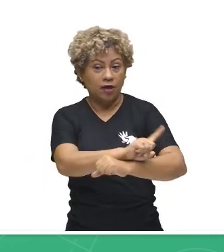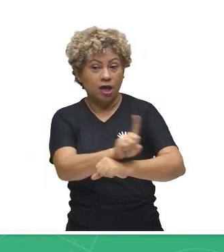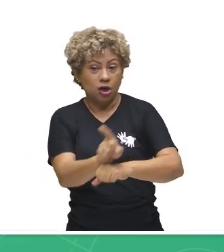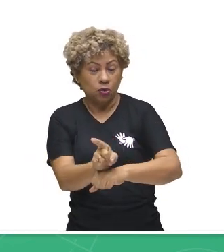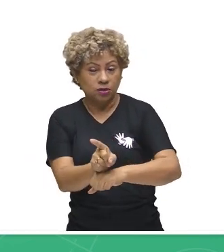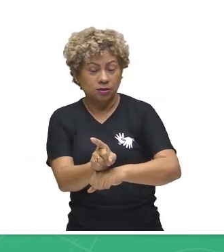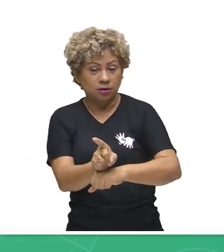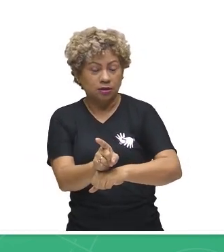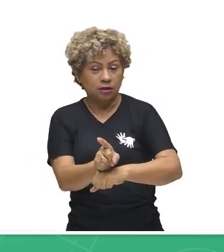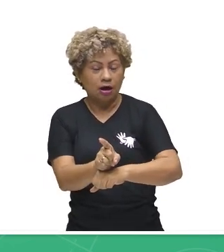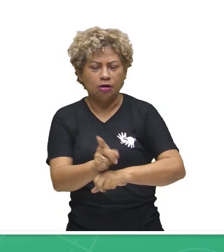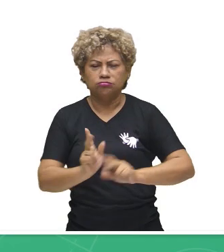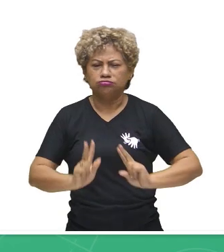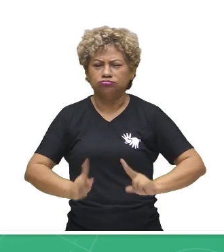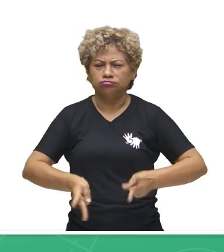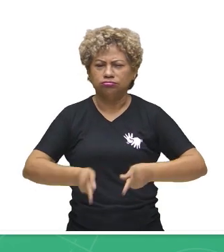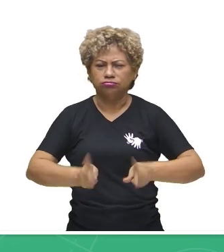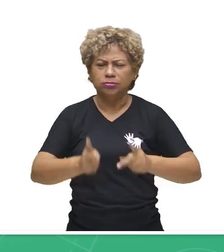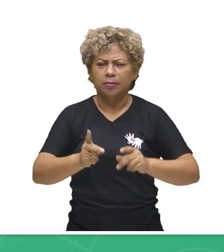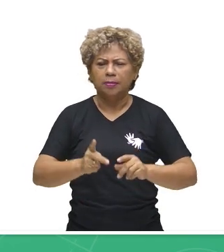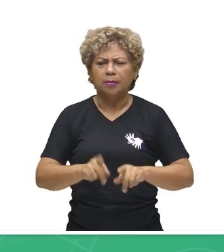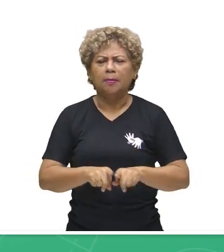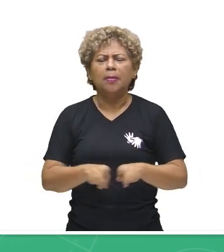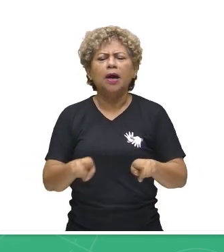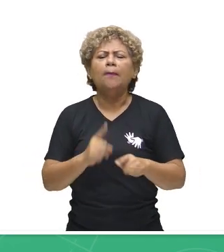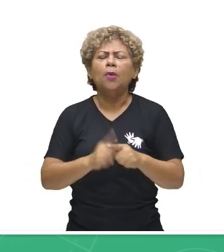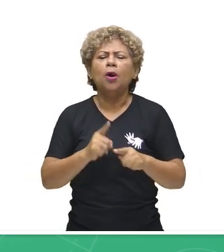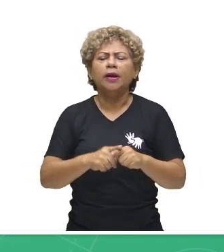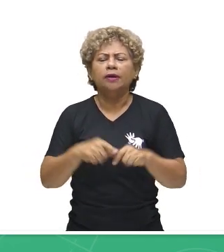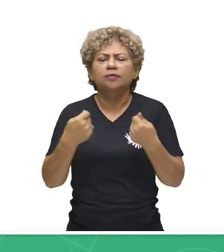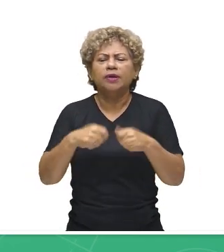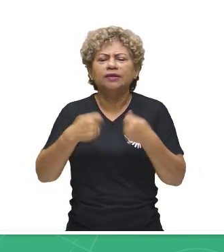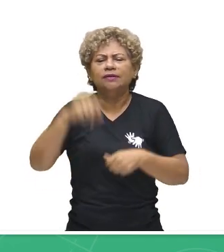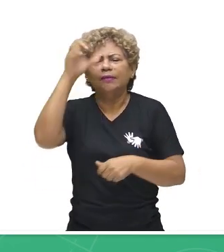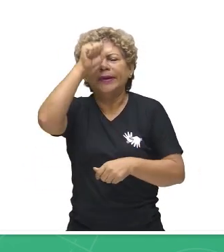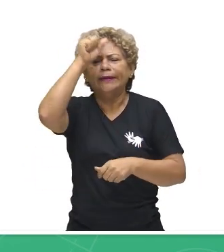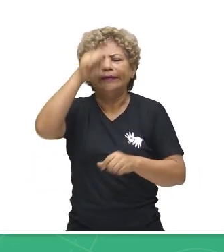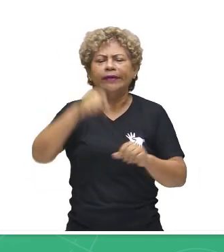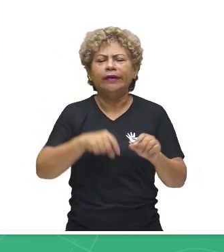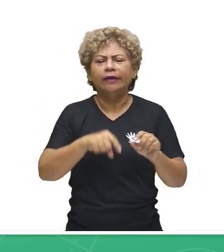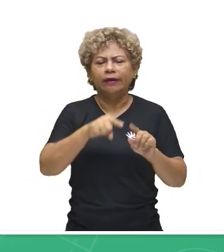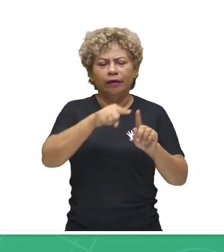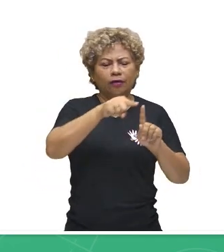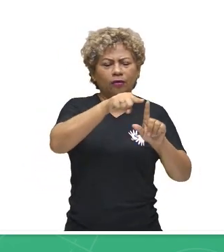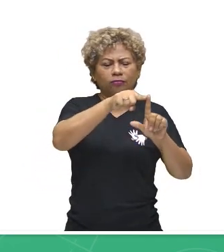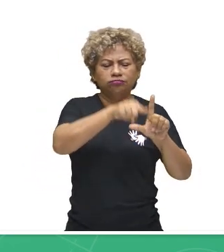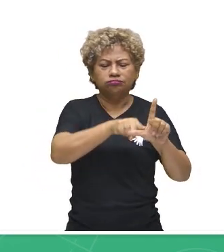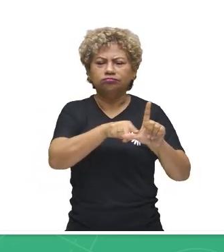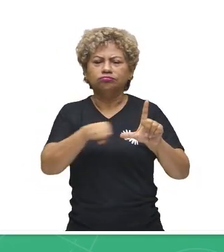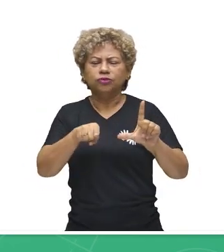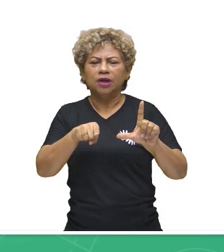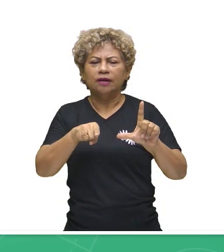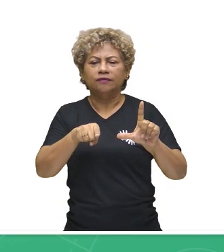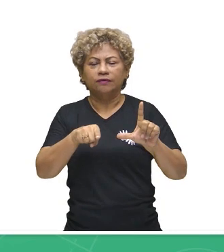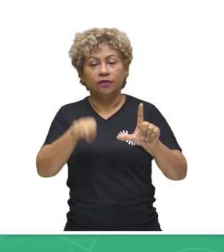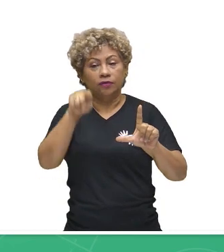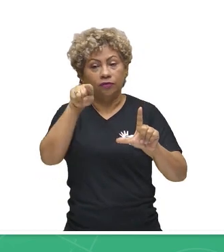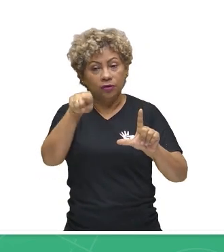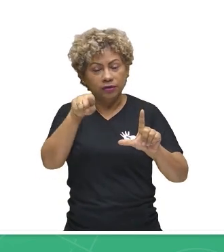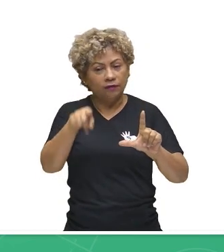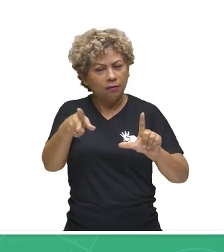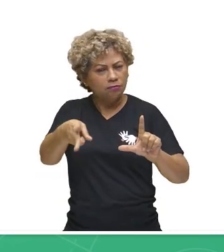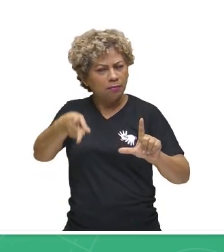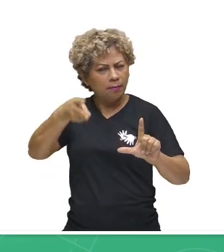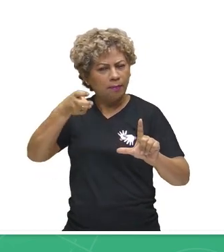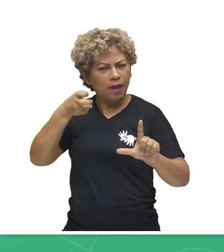constante. E por que eu tenho que estudar o gráfico? Esse questionamento você irá tirar hoje e perceber